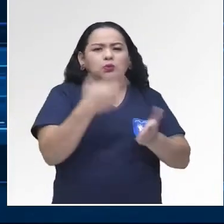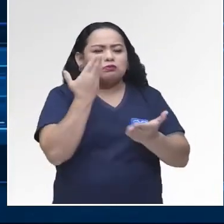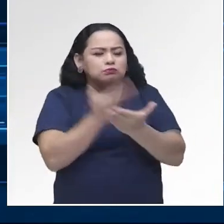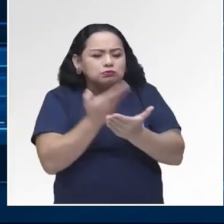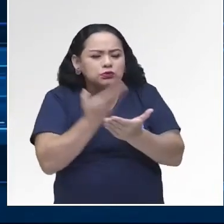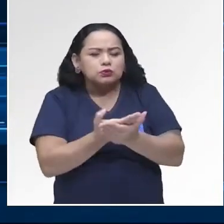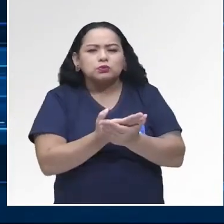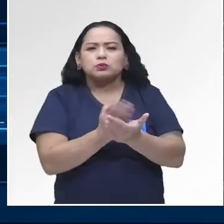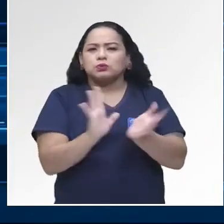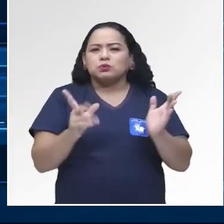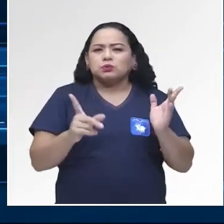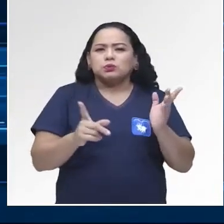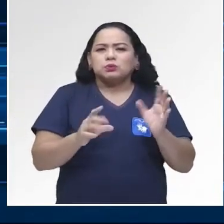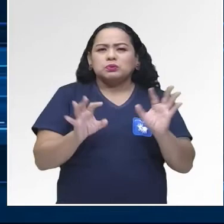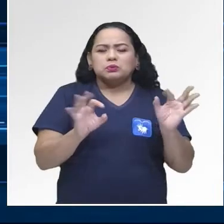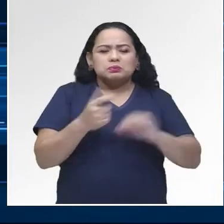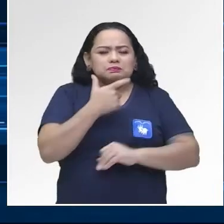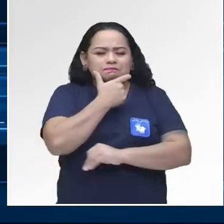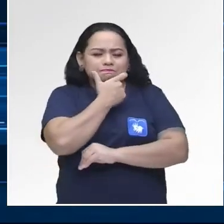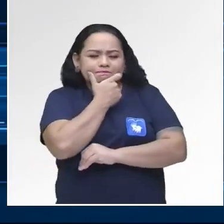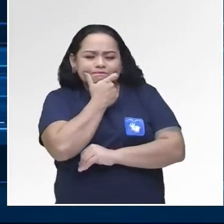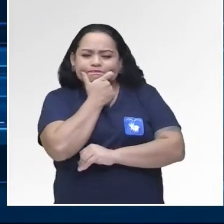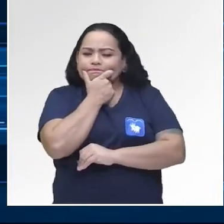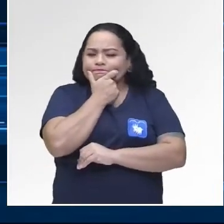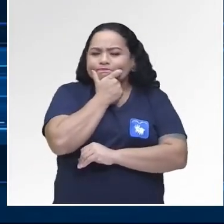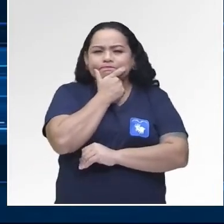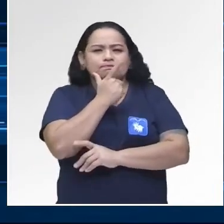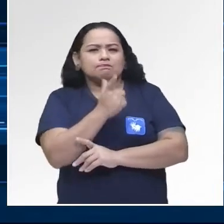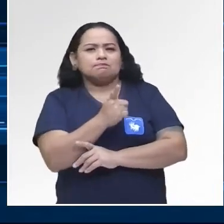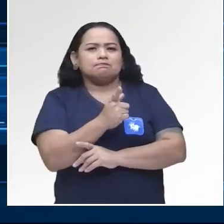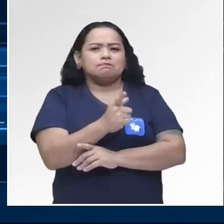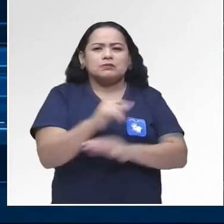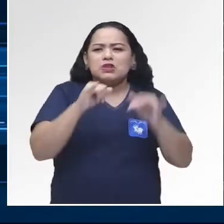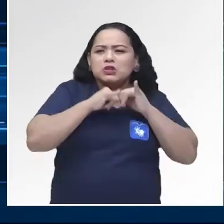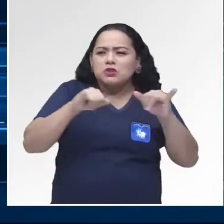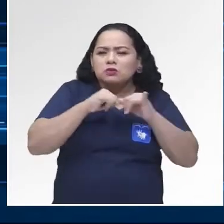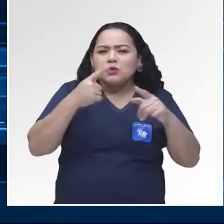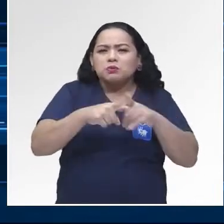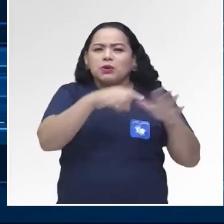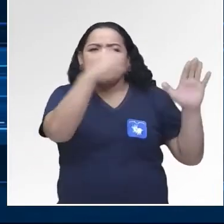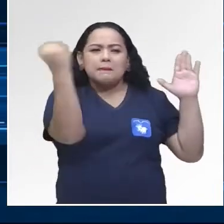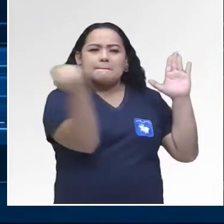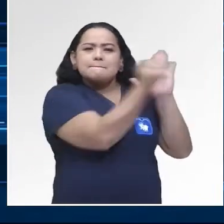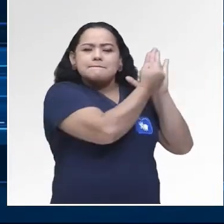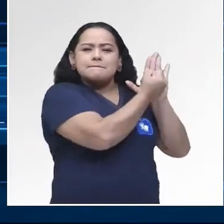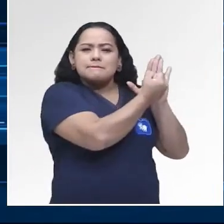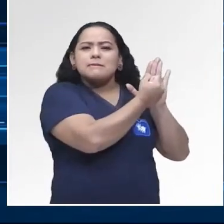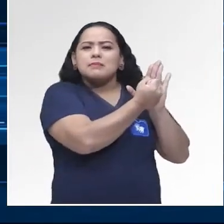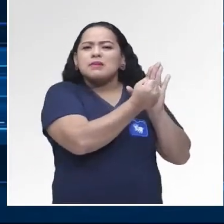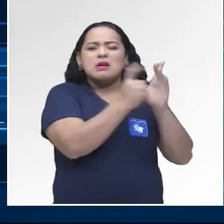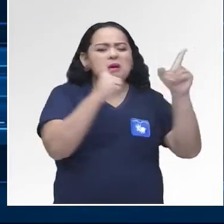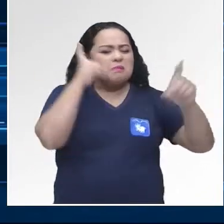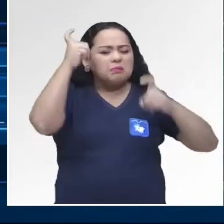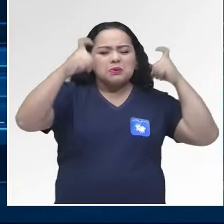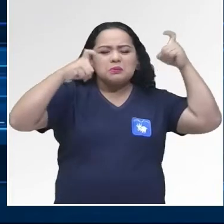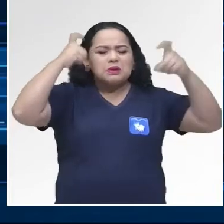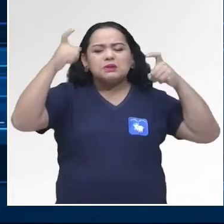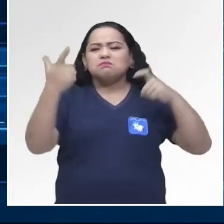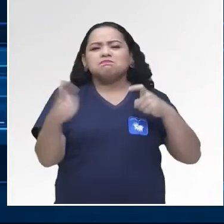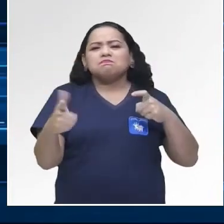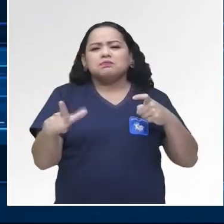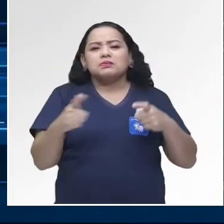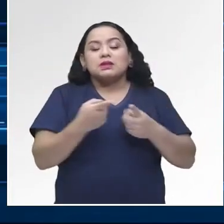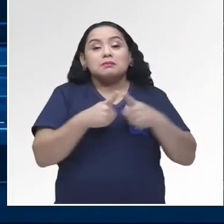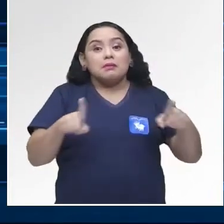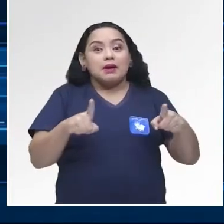pesquisa, de análise, de dados para provar. Ela nem está preocupada com isso. Ela